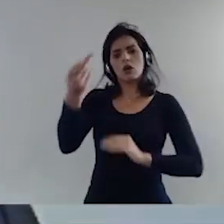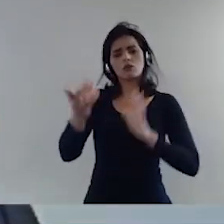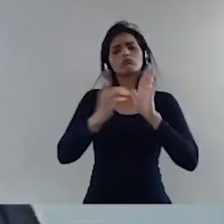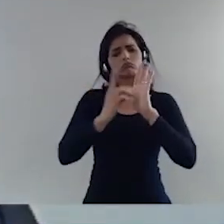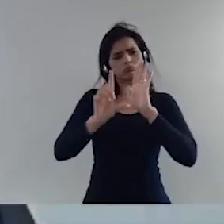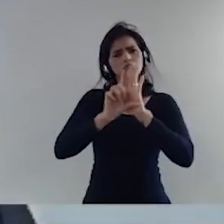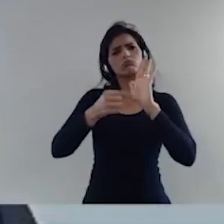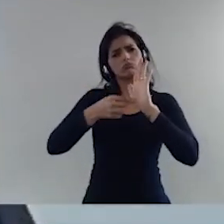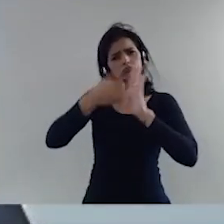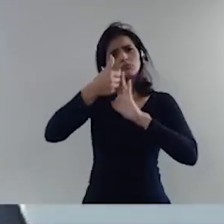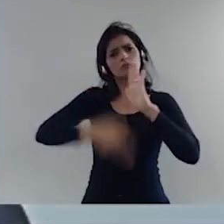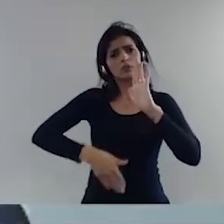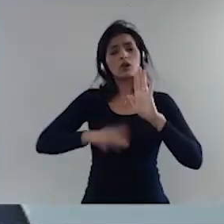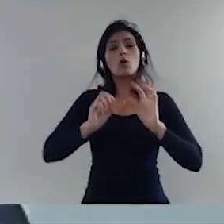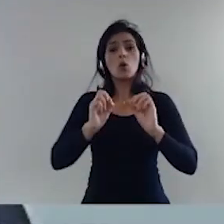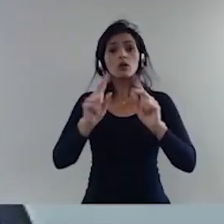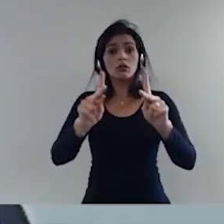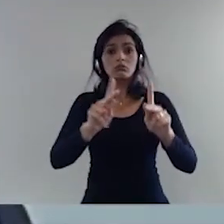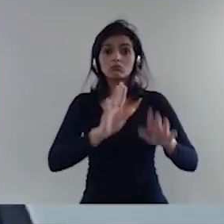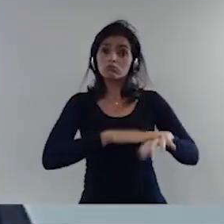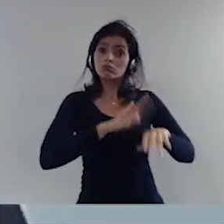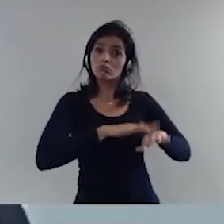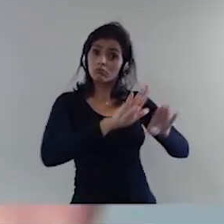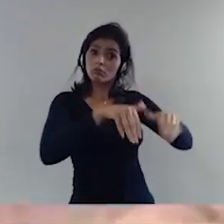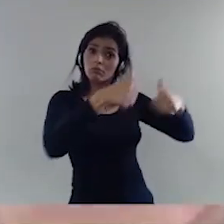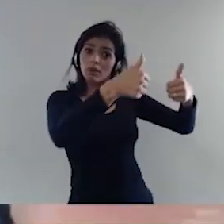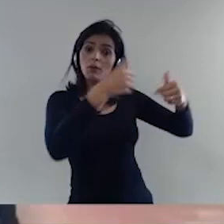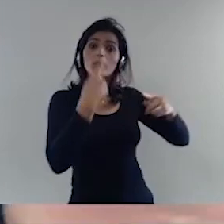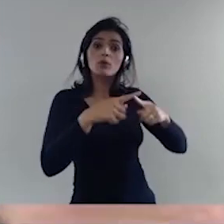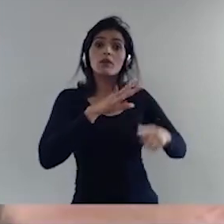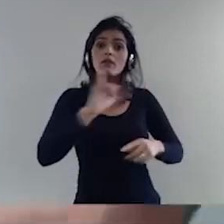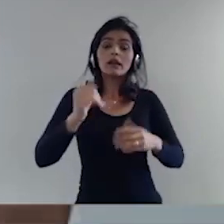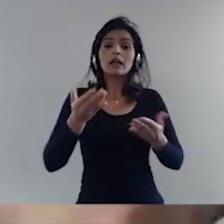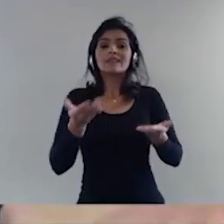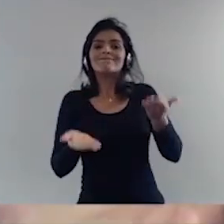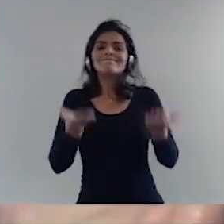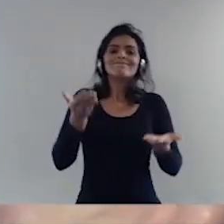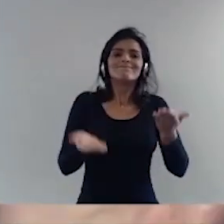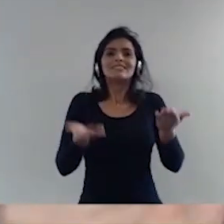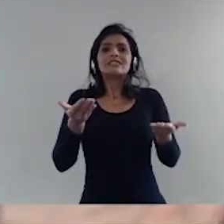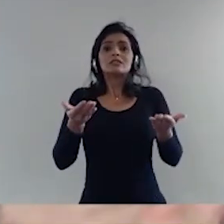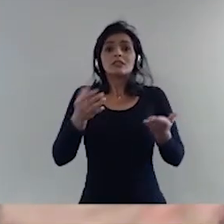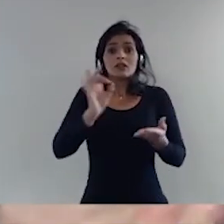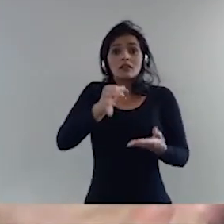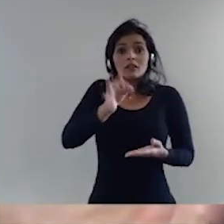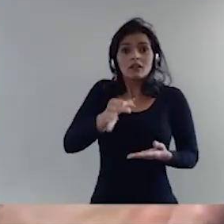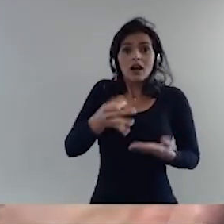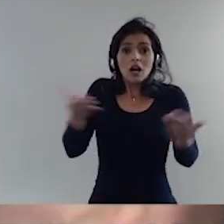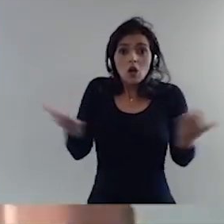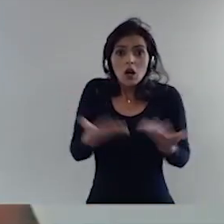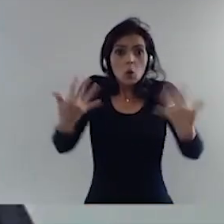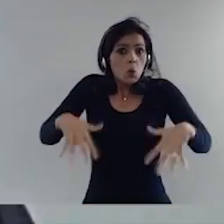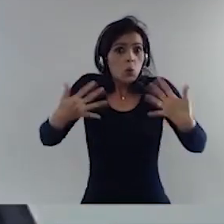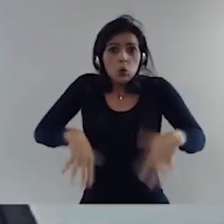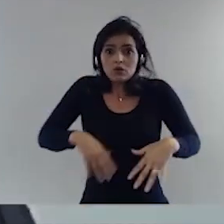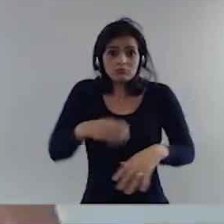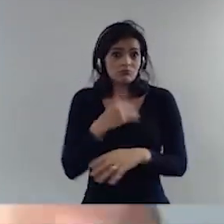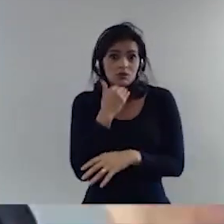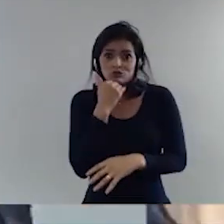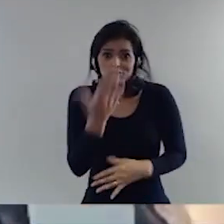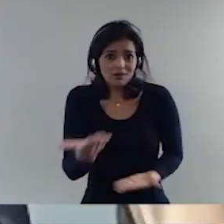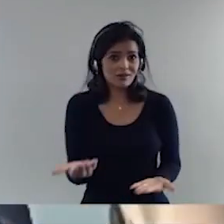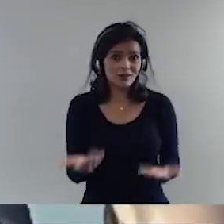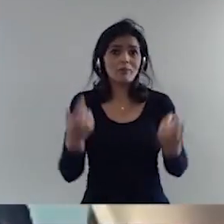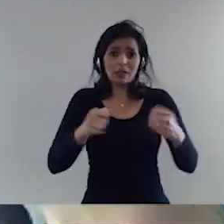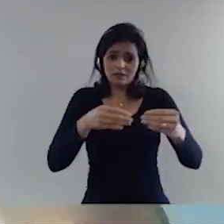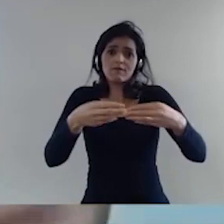decreto legislativo, o que agiu muito bem. Por quê? Porque vai ter um desequilíbrio, é isto mesmo, agora não tem saída. E, neste